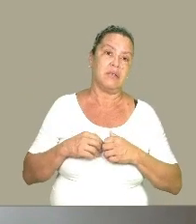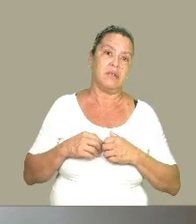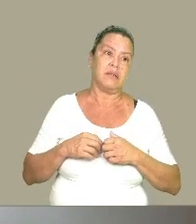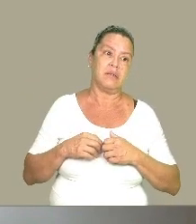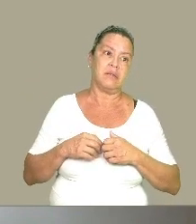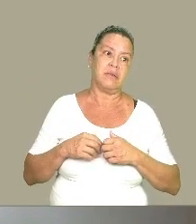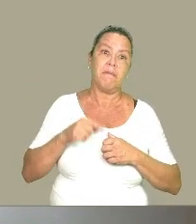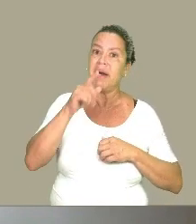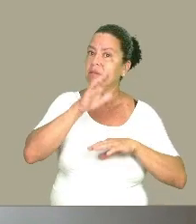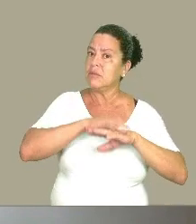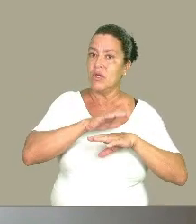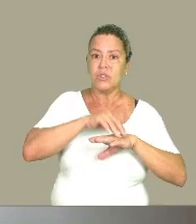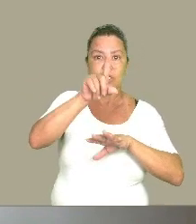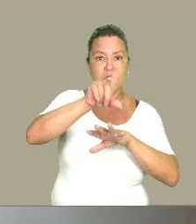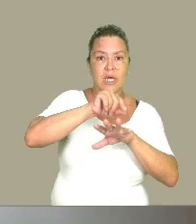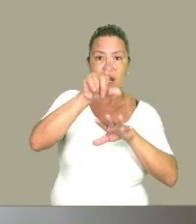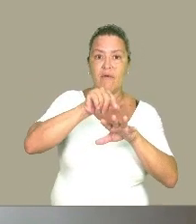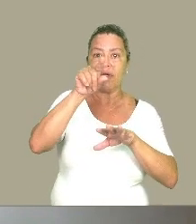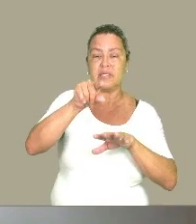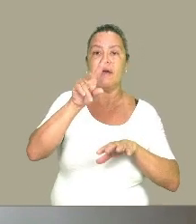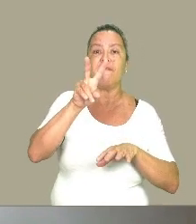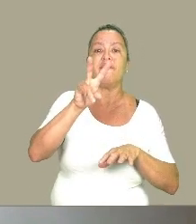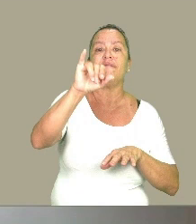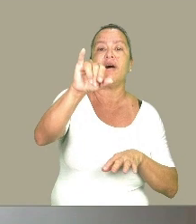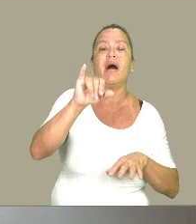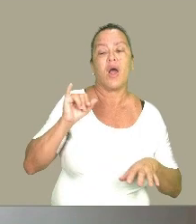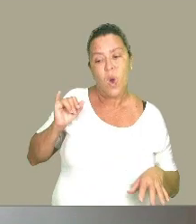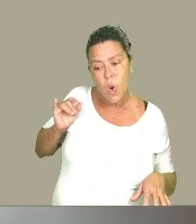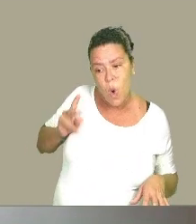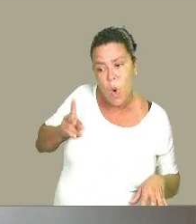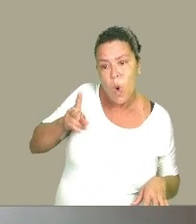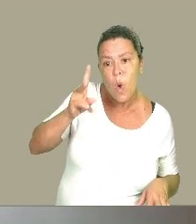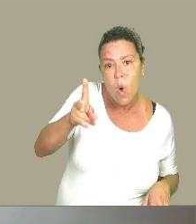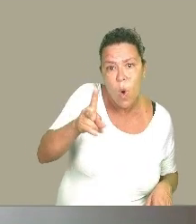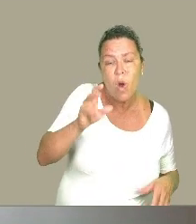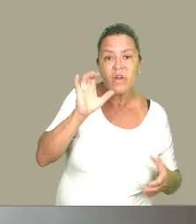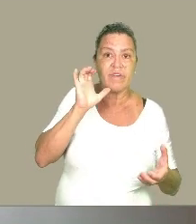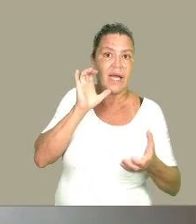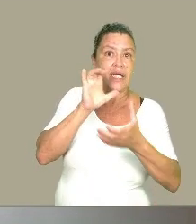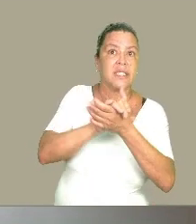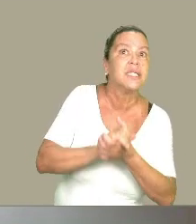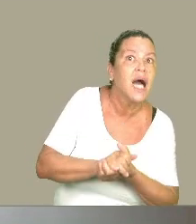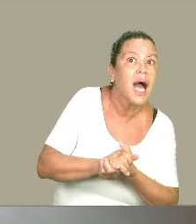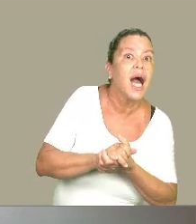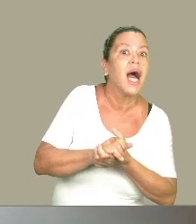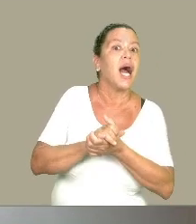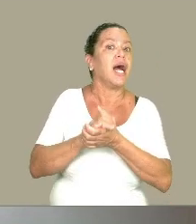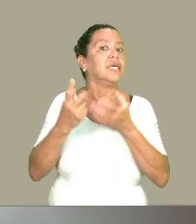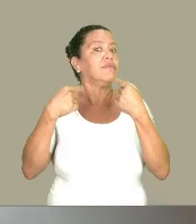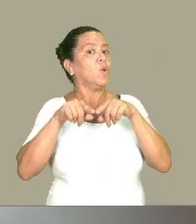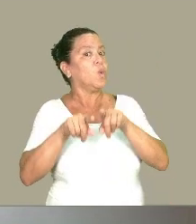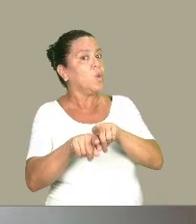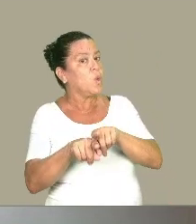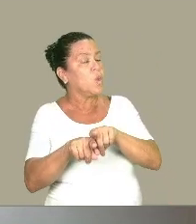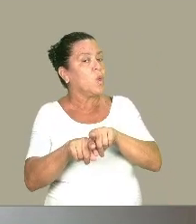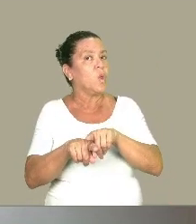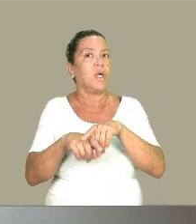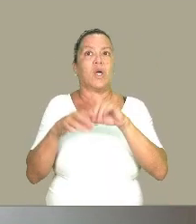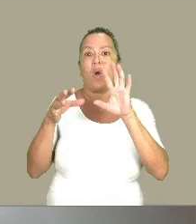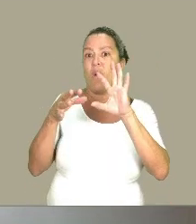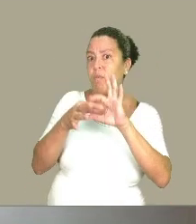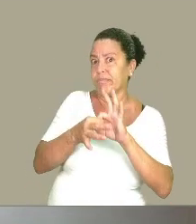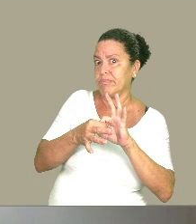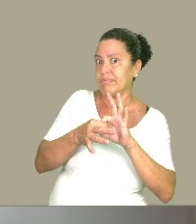sob o nosso livre-arbítrio se vamos determinar se vamos casar, se vamos nos unir, se vamos